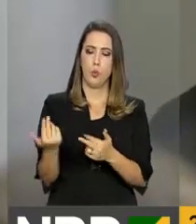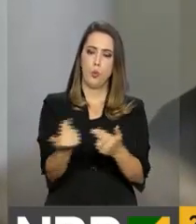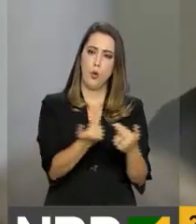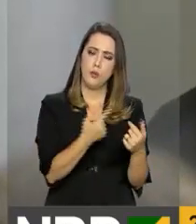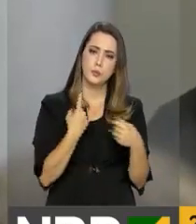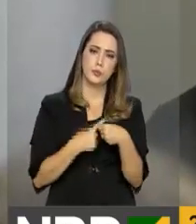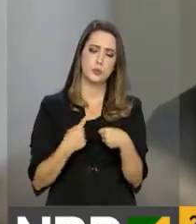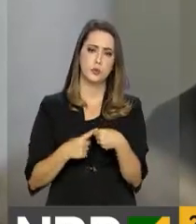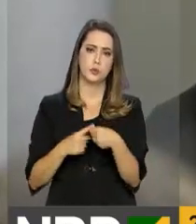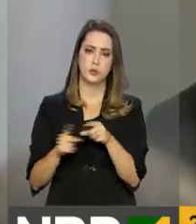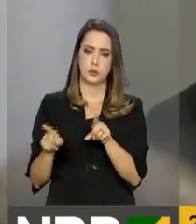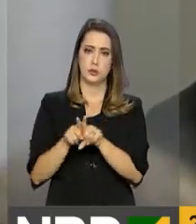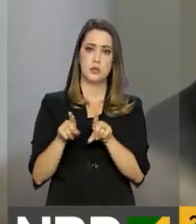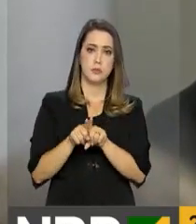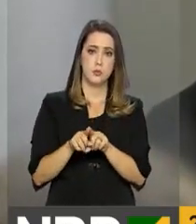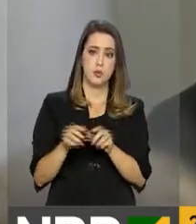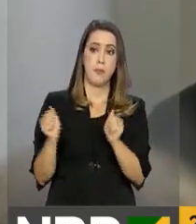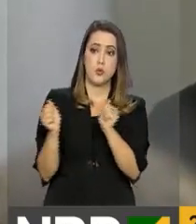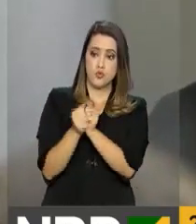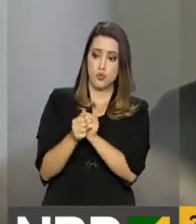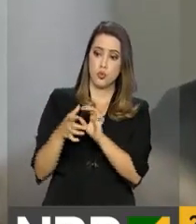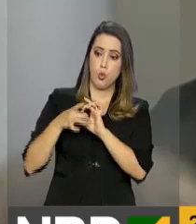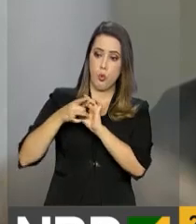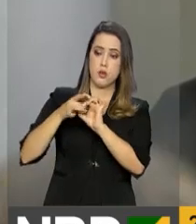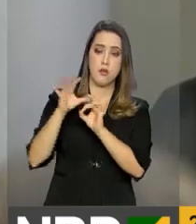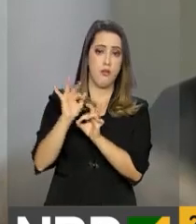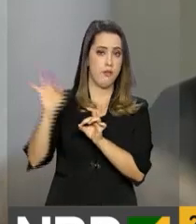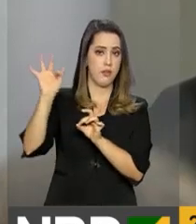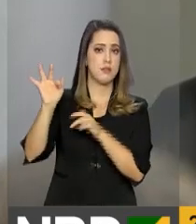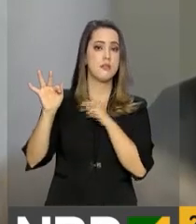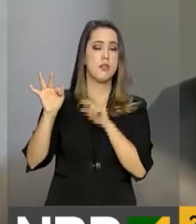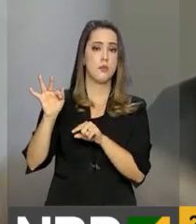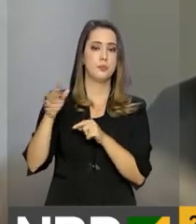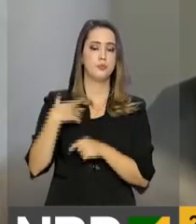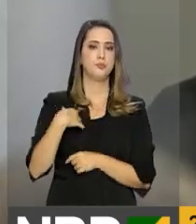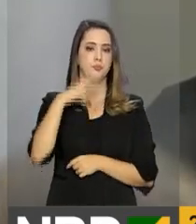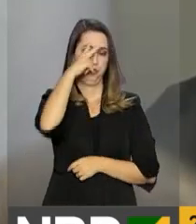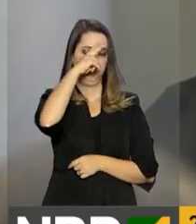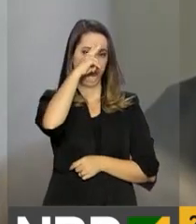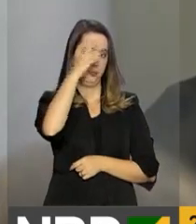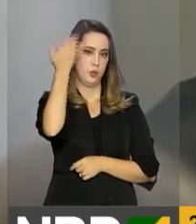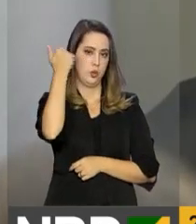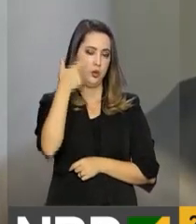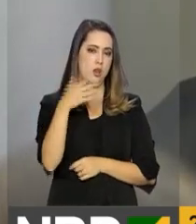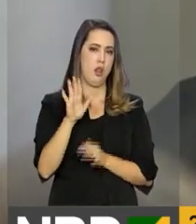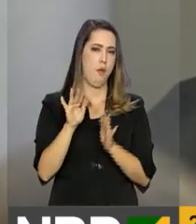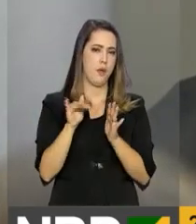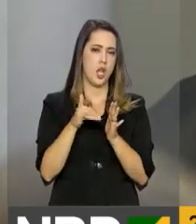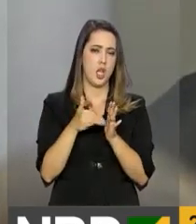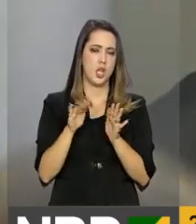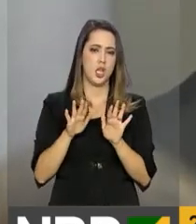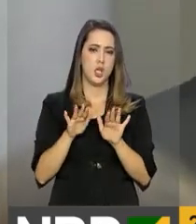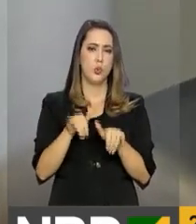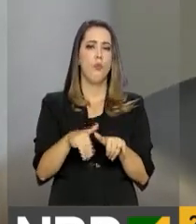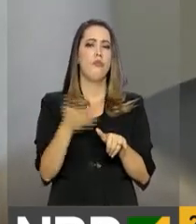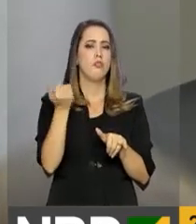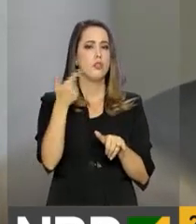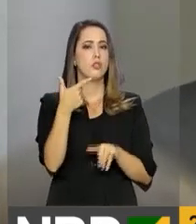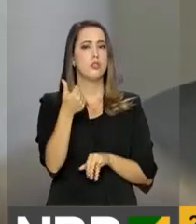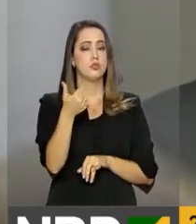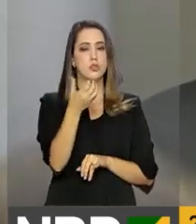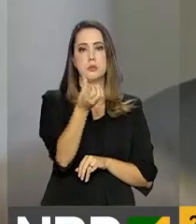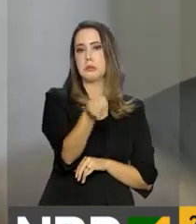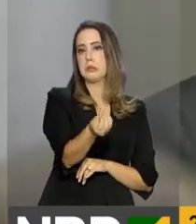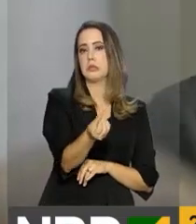também fazem parte da Federação Brasileira, eu me recordo que em 2016, final de 2016, os municípios estavam à